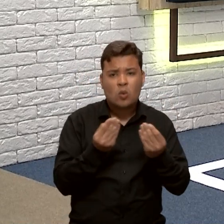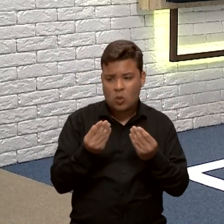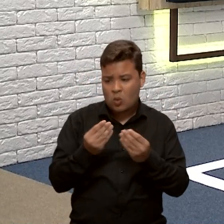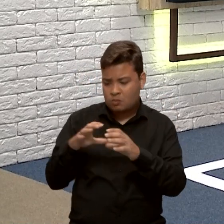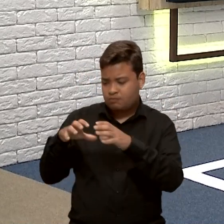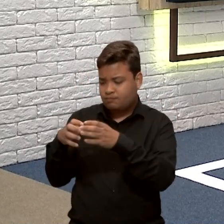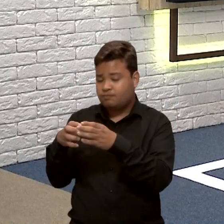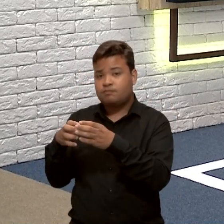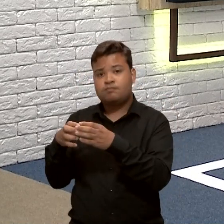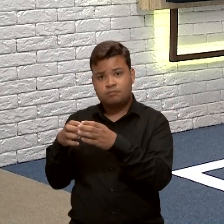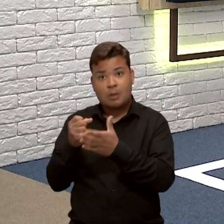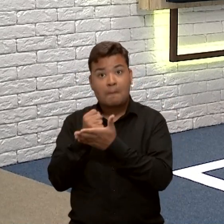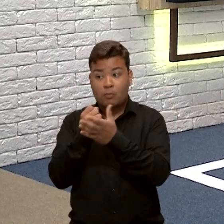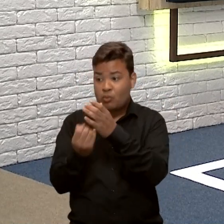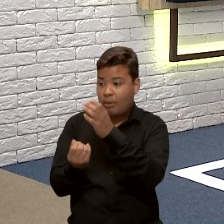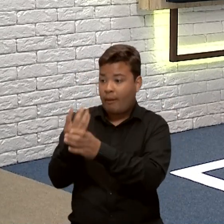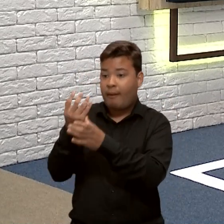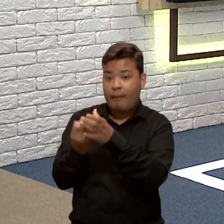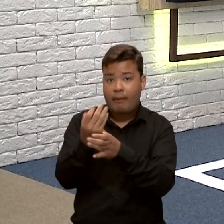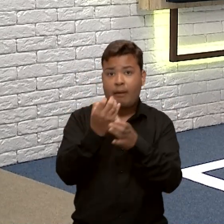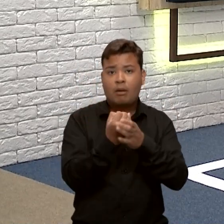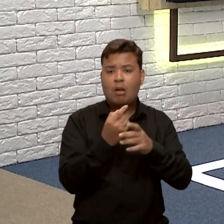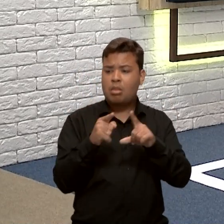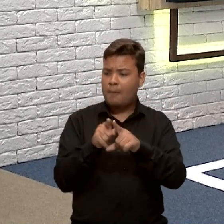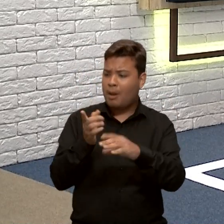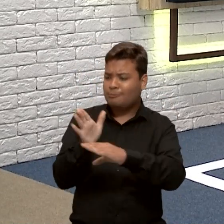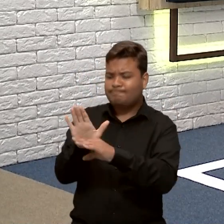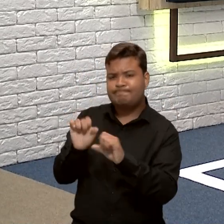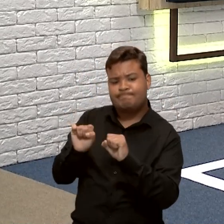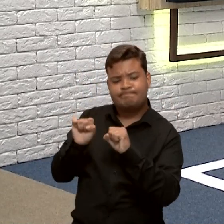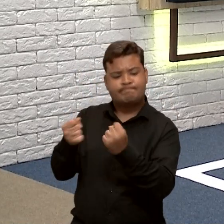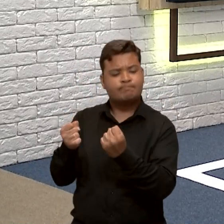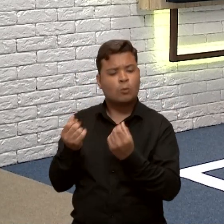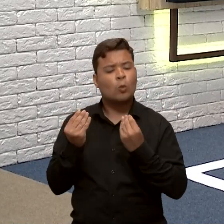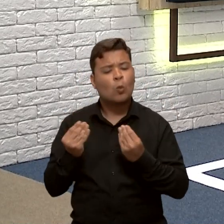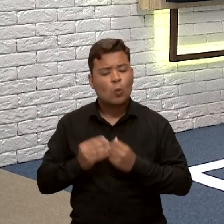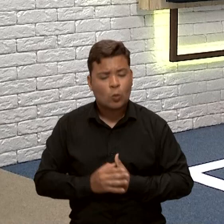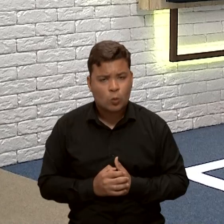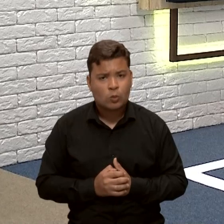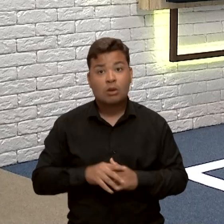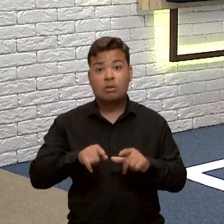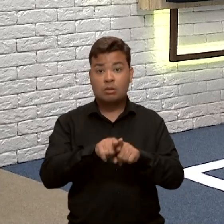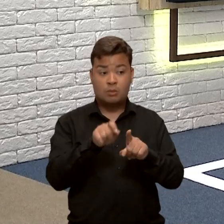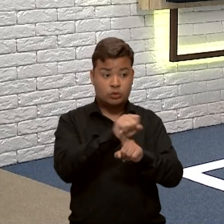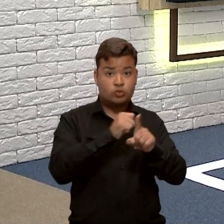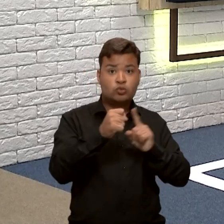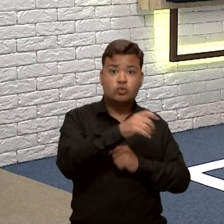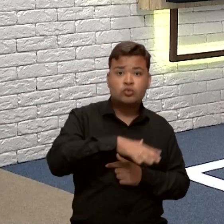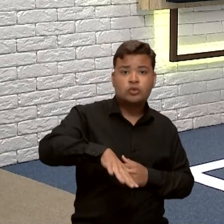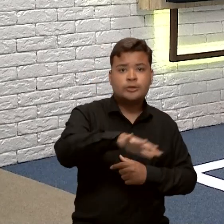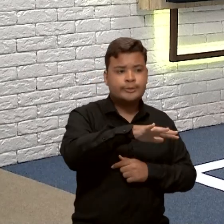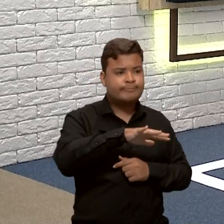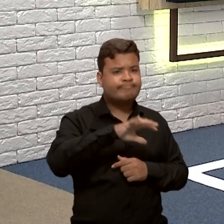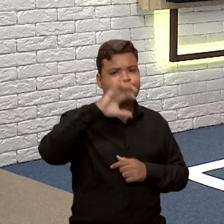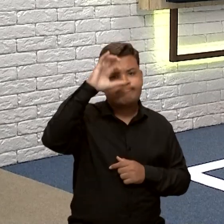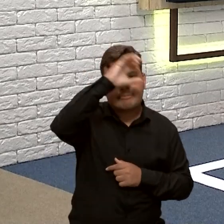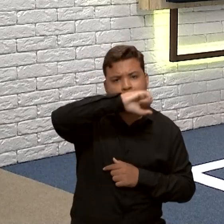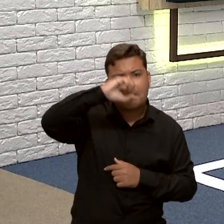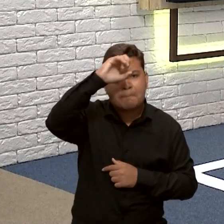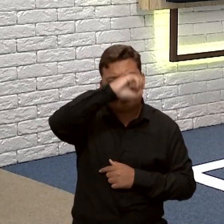de cuidado, né? Como que a sociedade pode ser educada e reeducada e as crianças também, né?